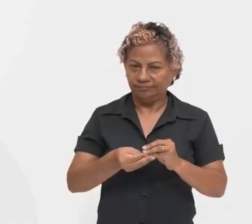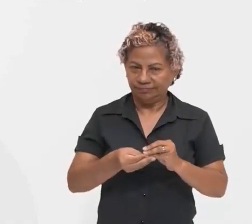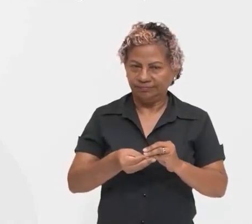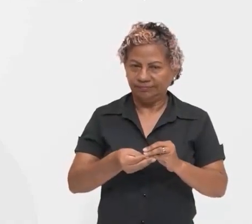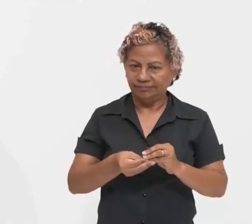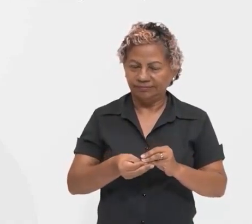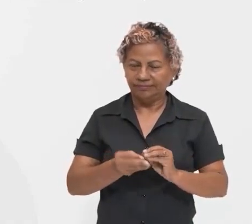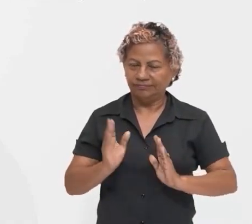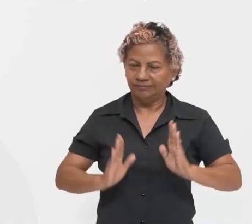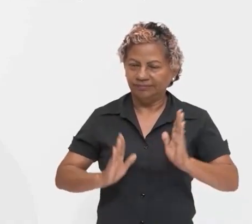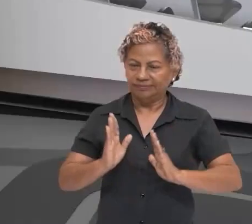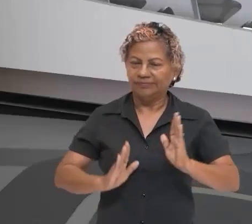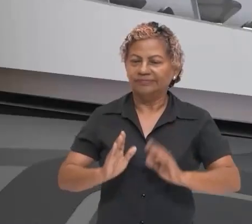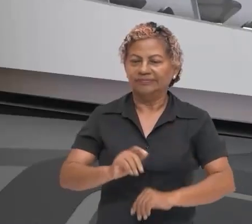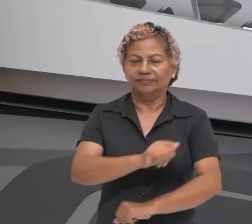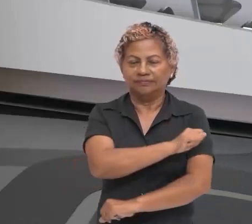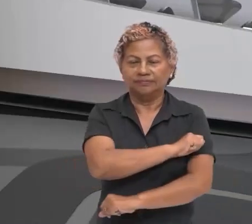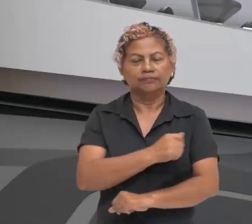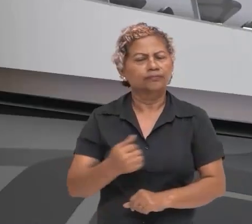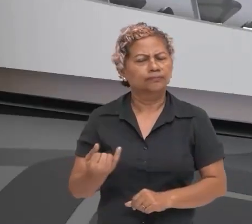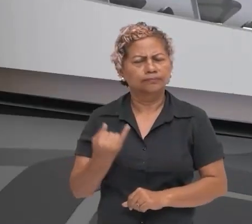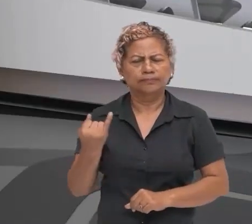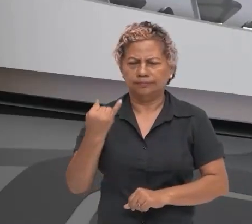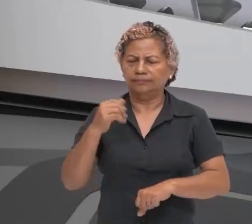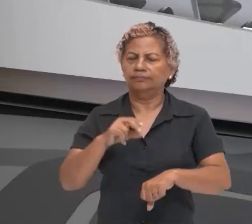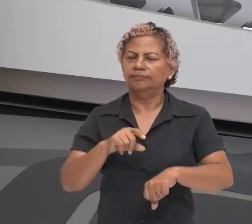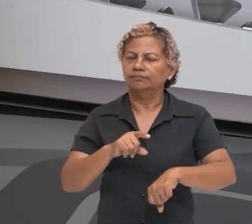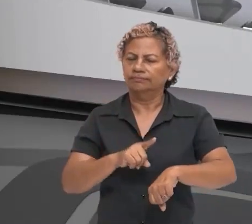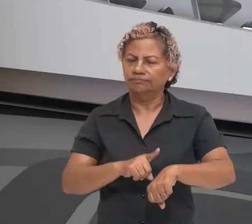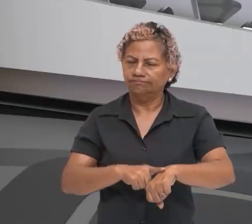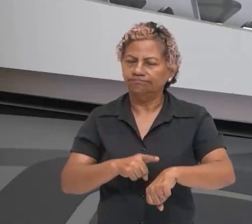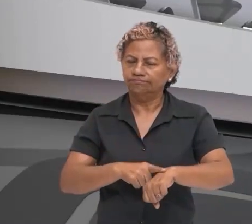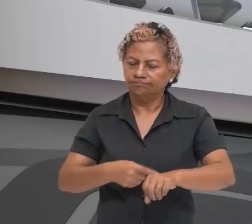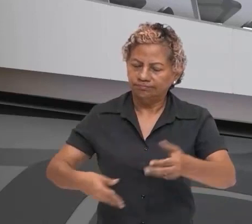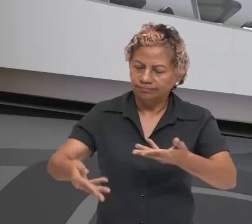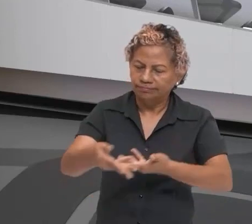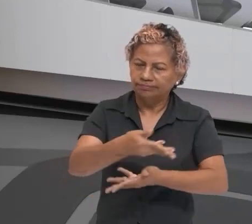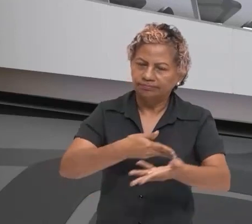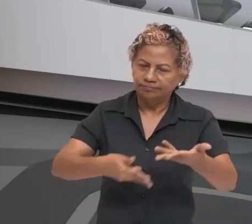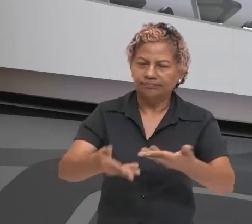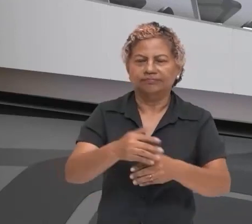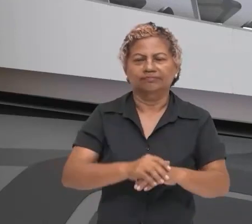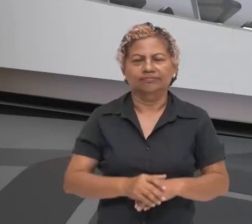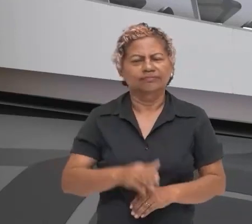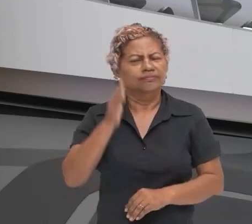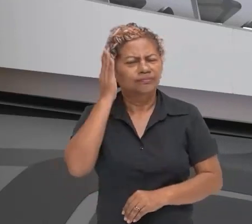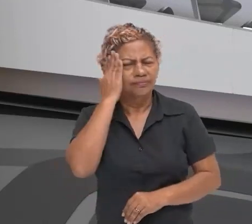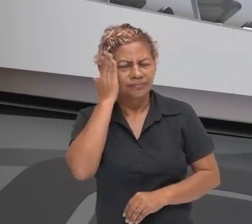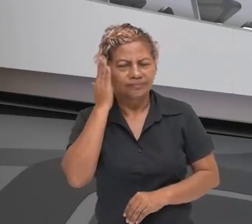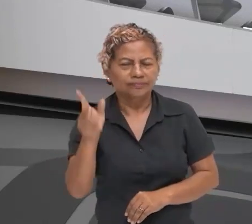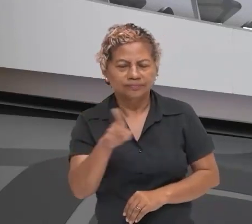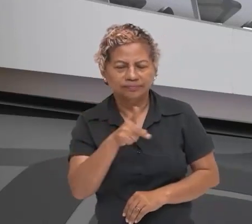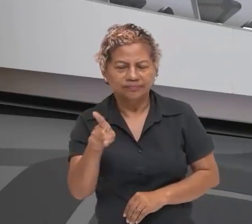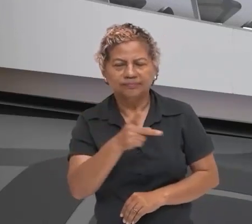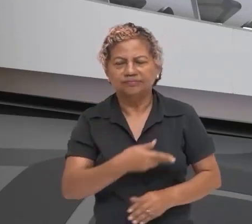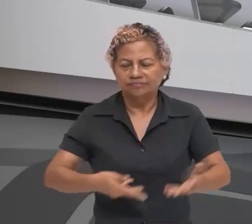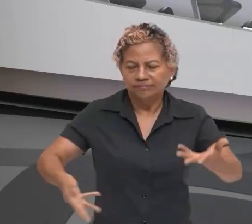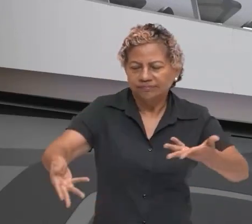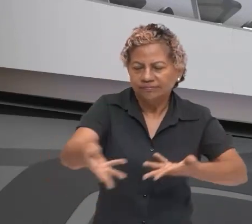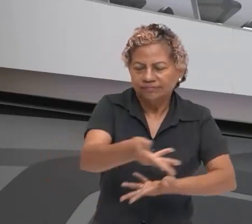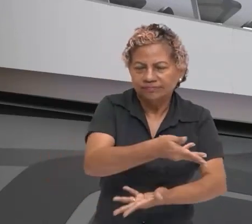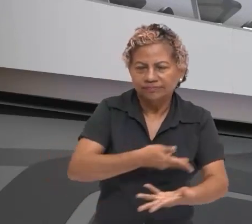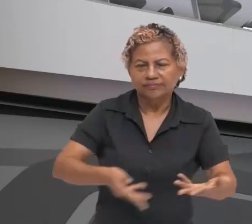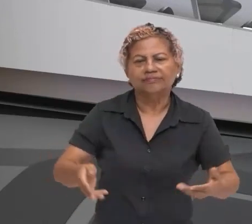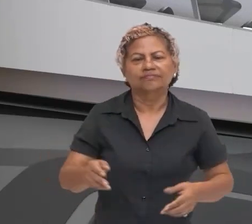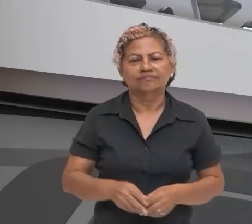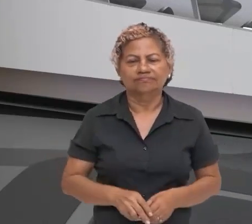E é muito importante nesse momento, essa colaboração. E nós, professores que somos mediadores, nós temos que